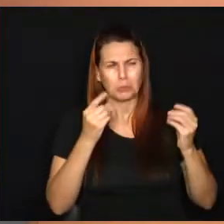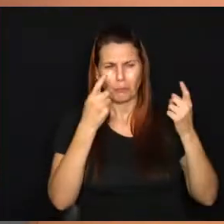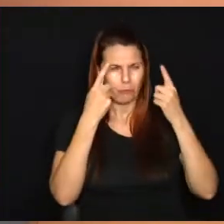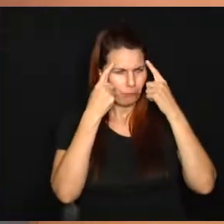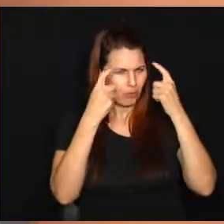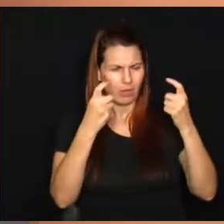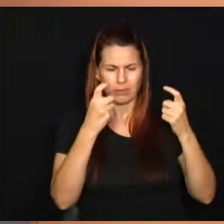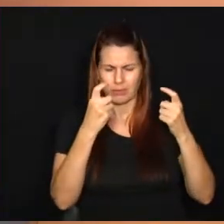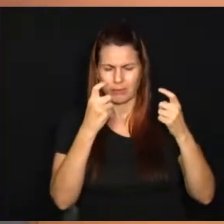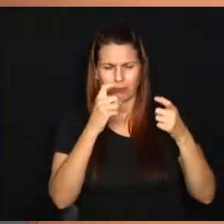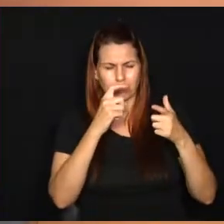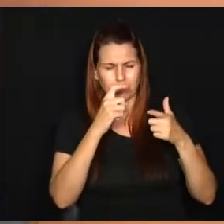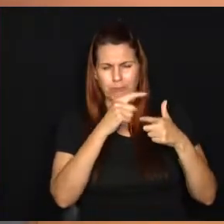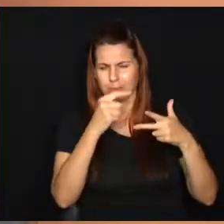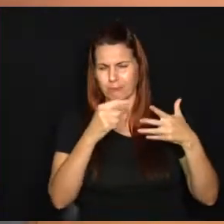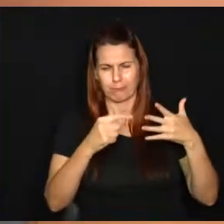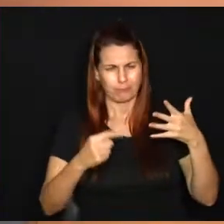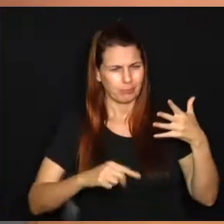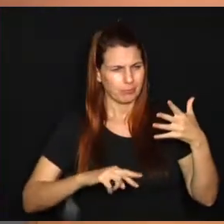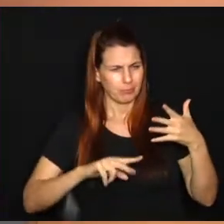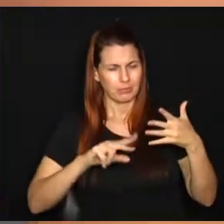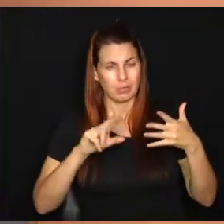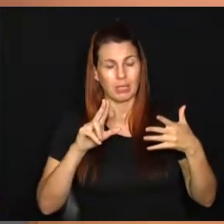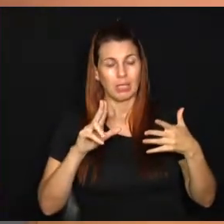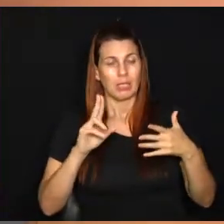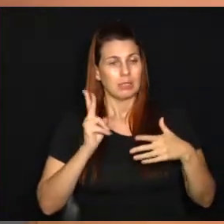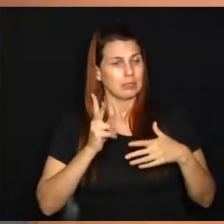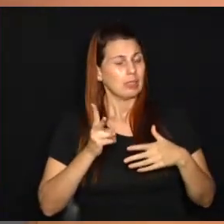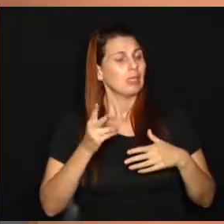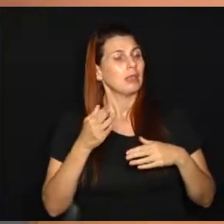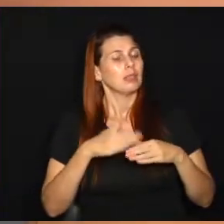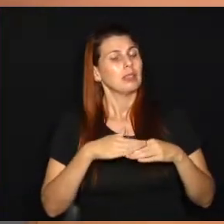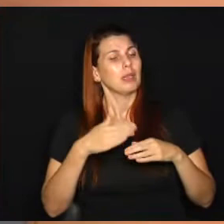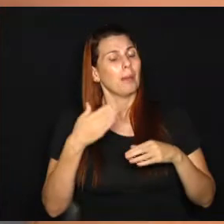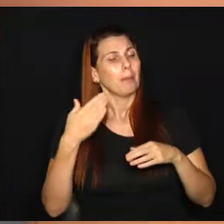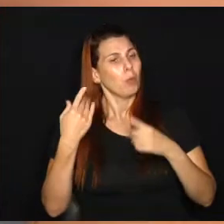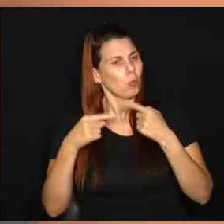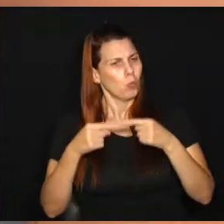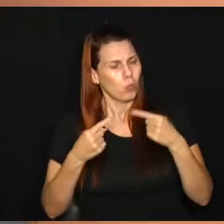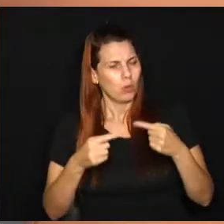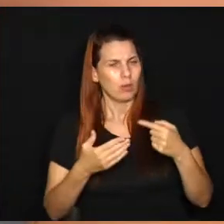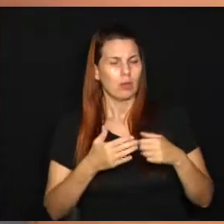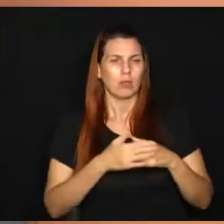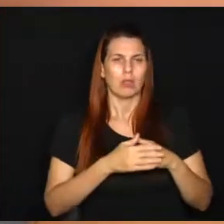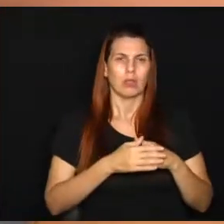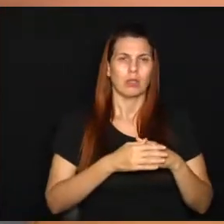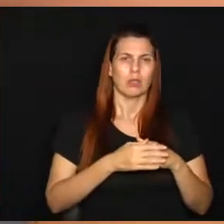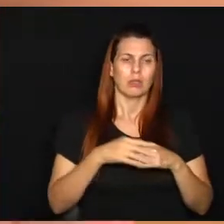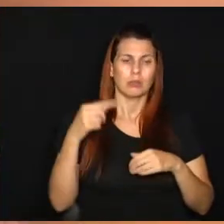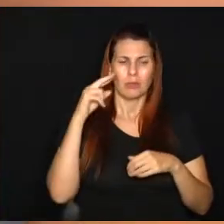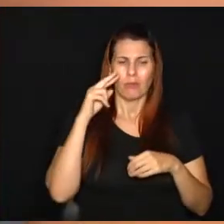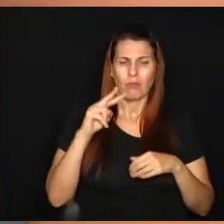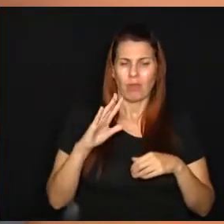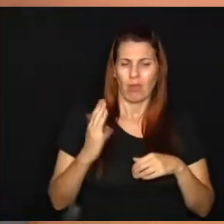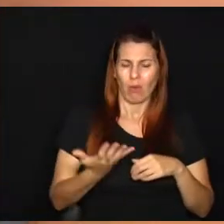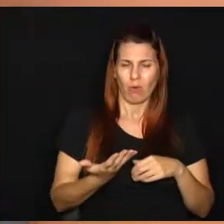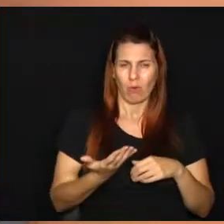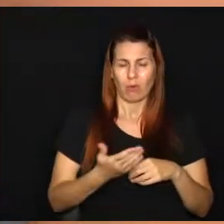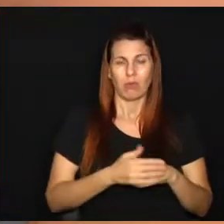E cada vez que a política, que a situação está igual nós estamos vendo